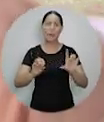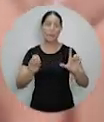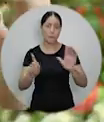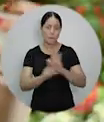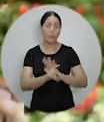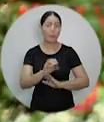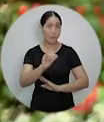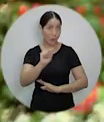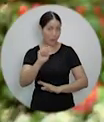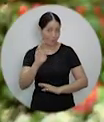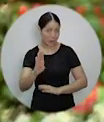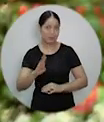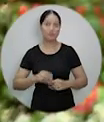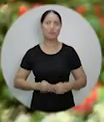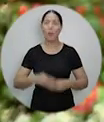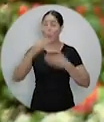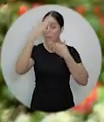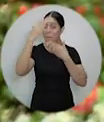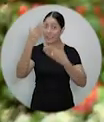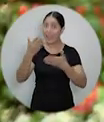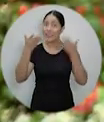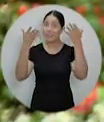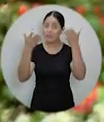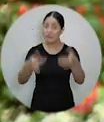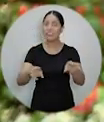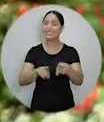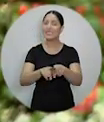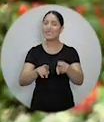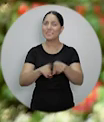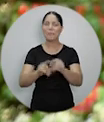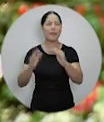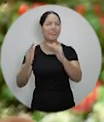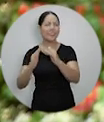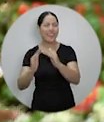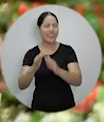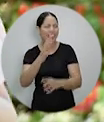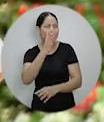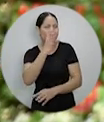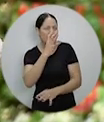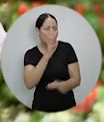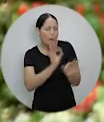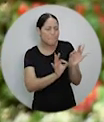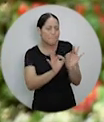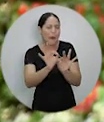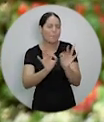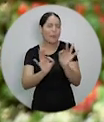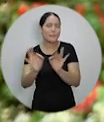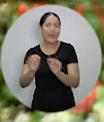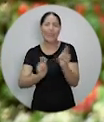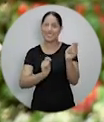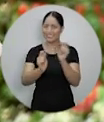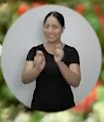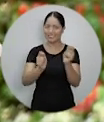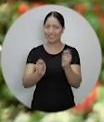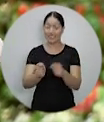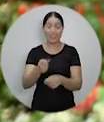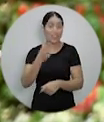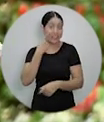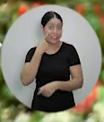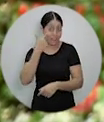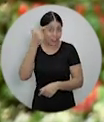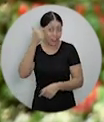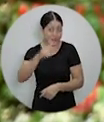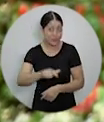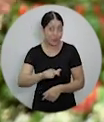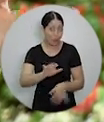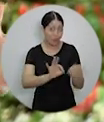OAB. E obrigada a você também de casa que acompanhou com a gente todo este OAB Entrevista. Quer assistir